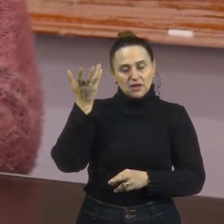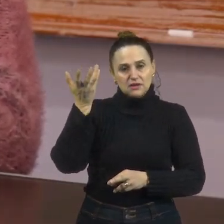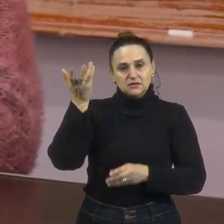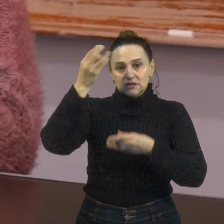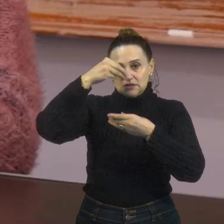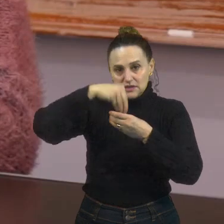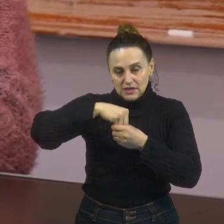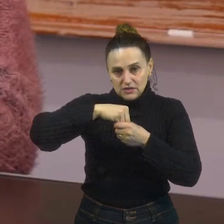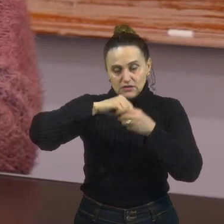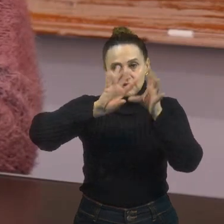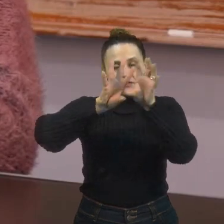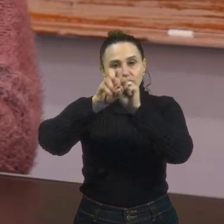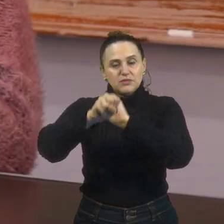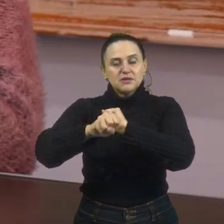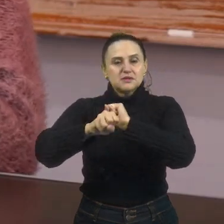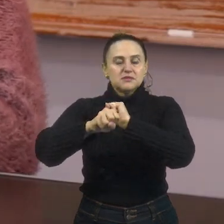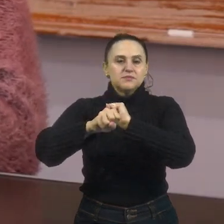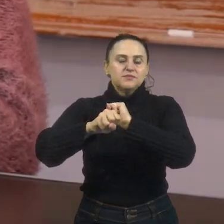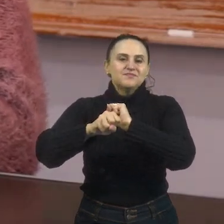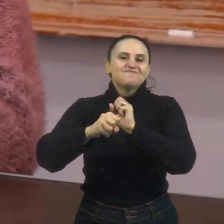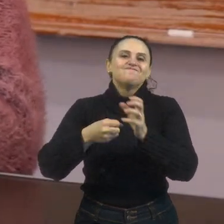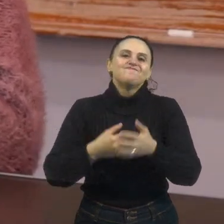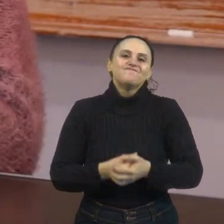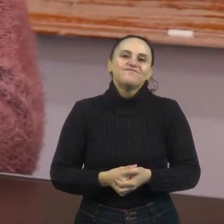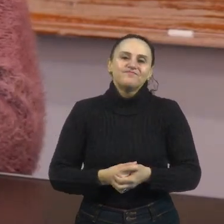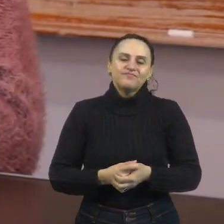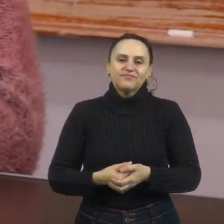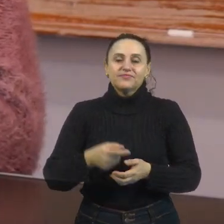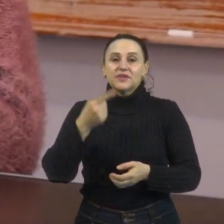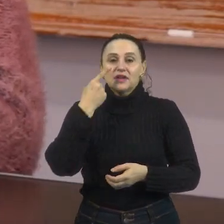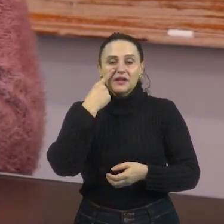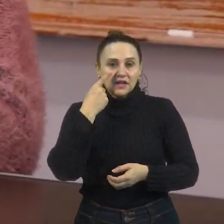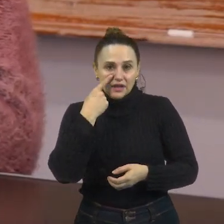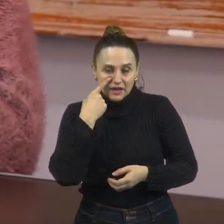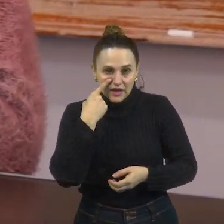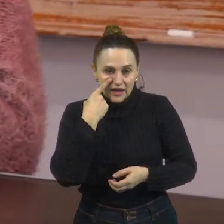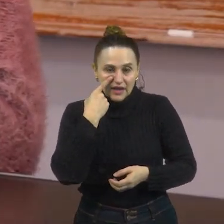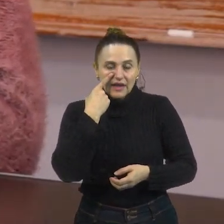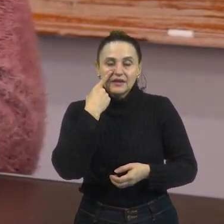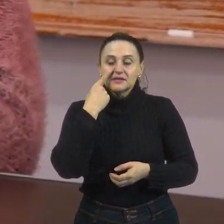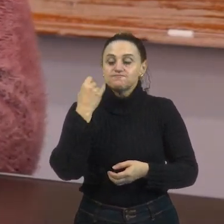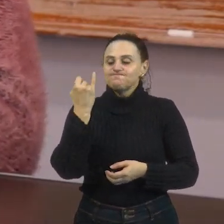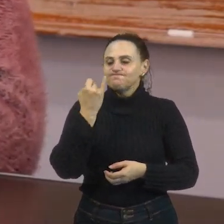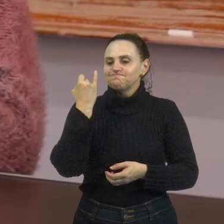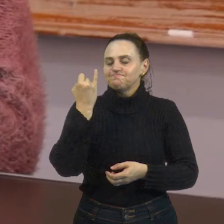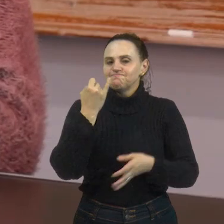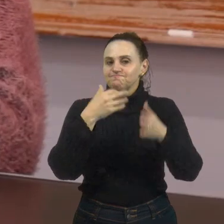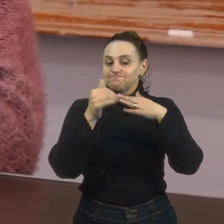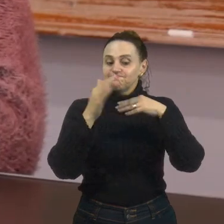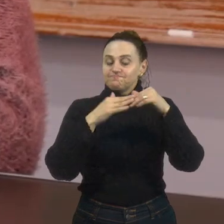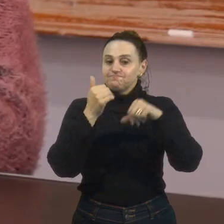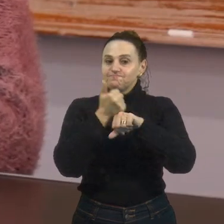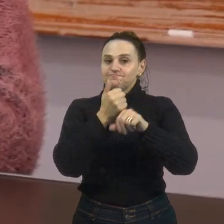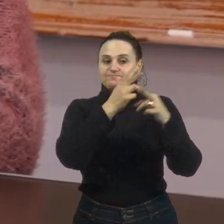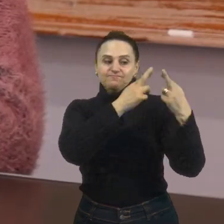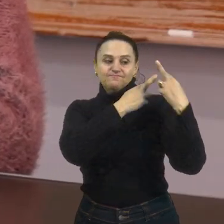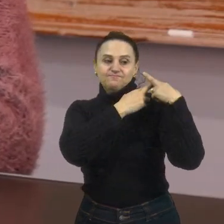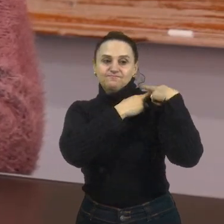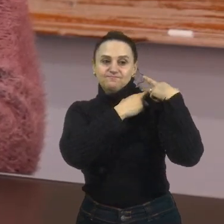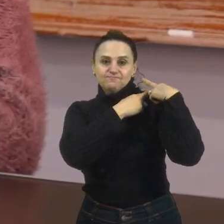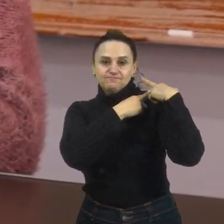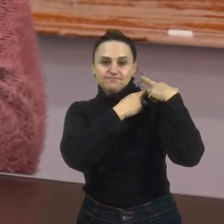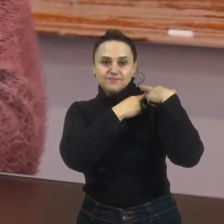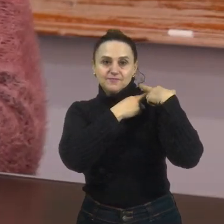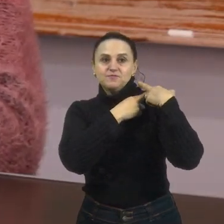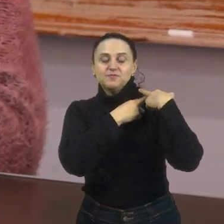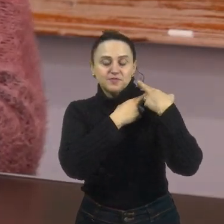formal. A essencialidade do professor estar preparado, ter